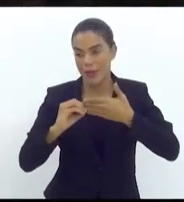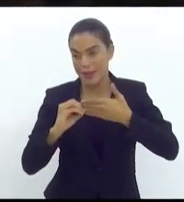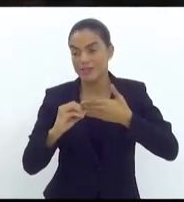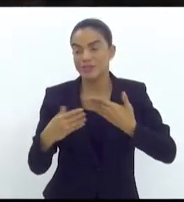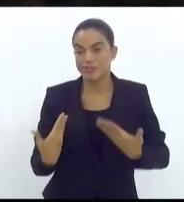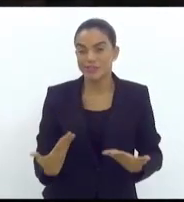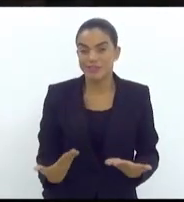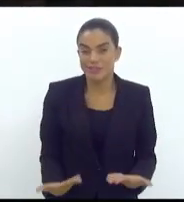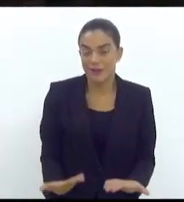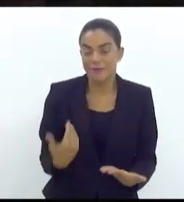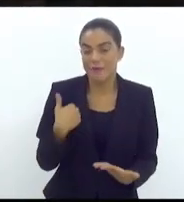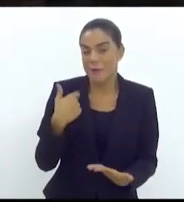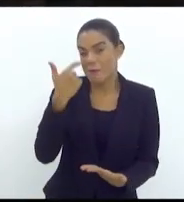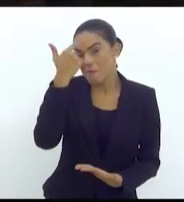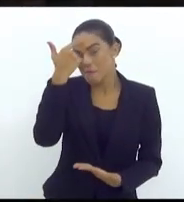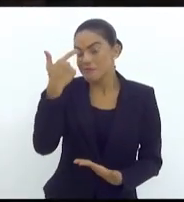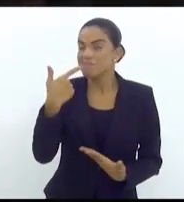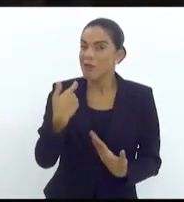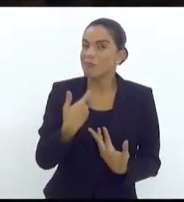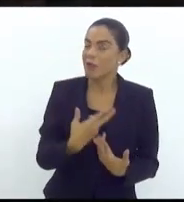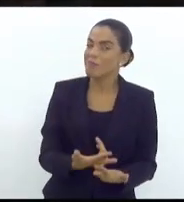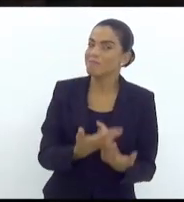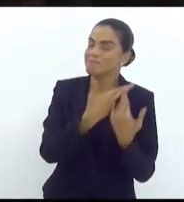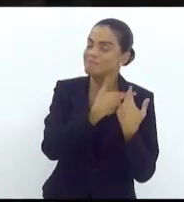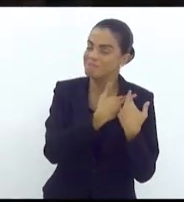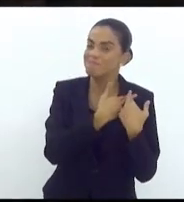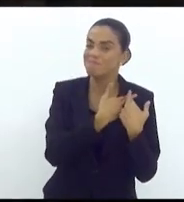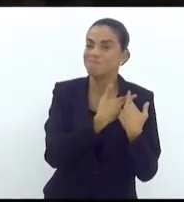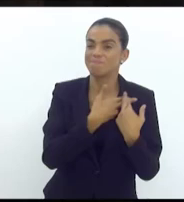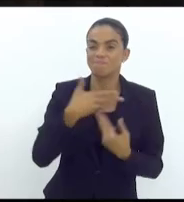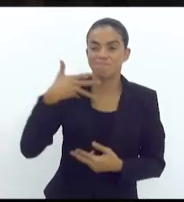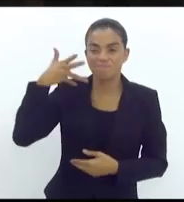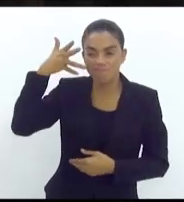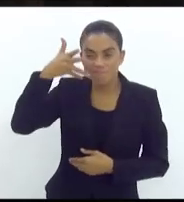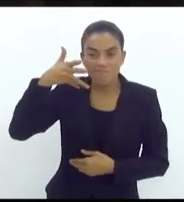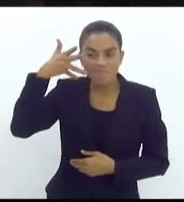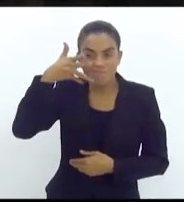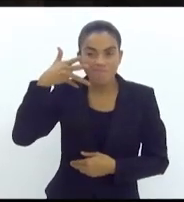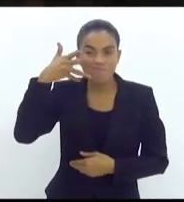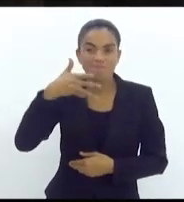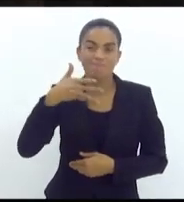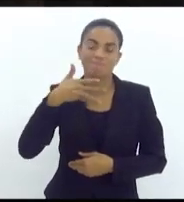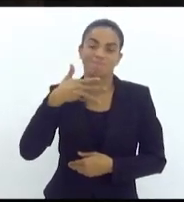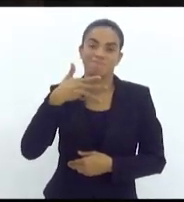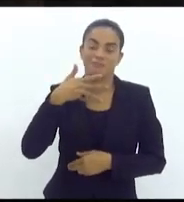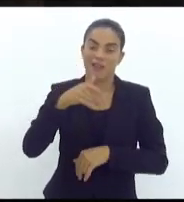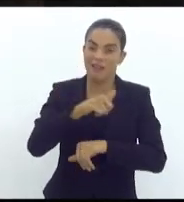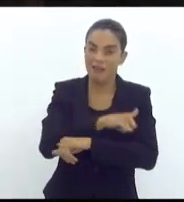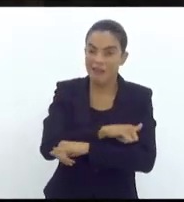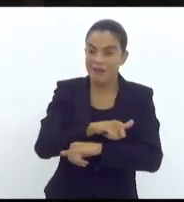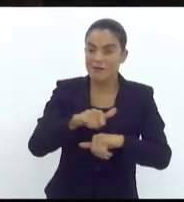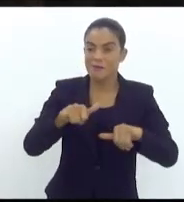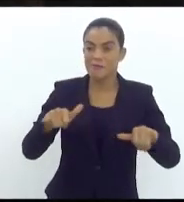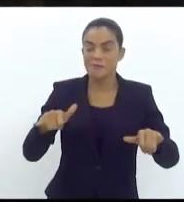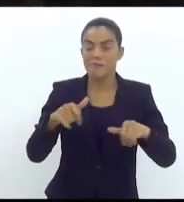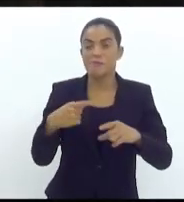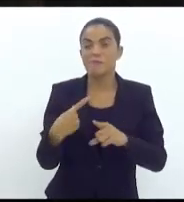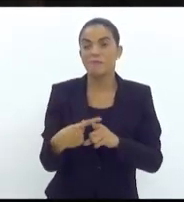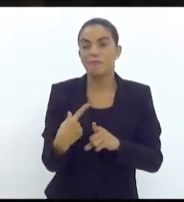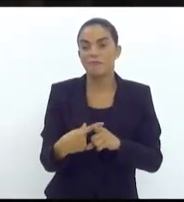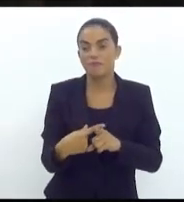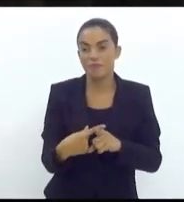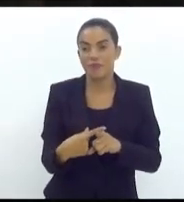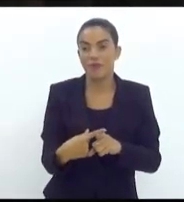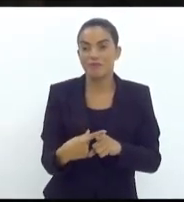que eu devia fazer aqui esse registro Até porque